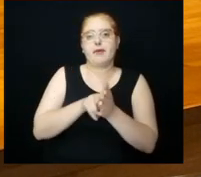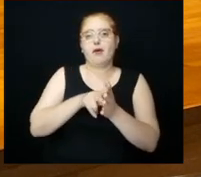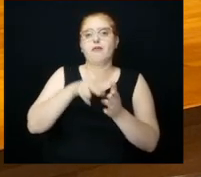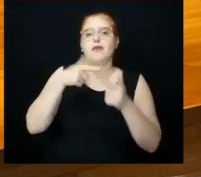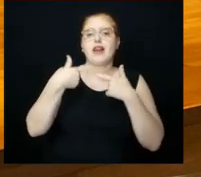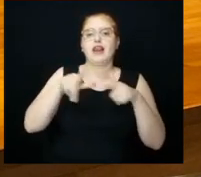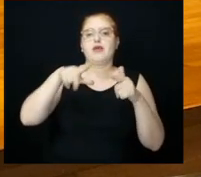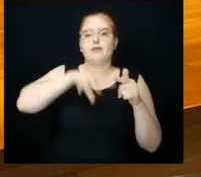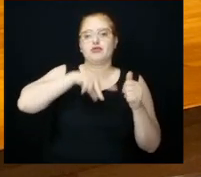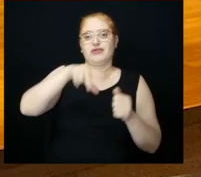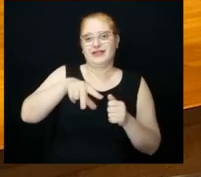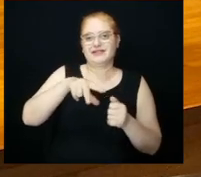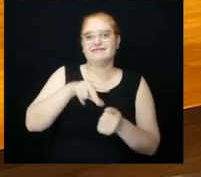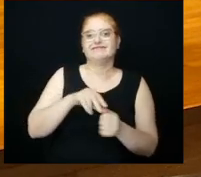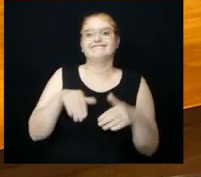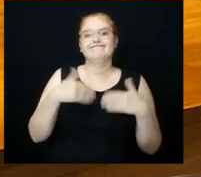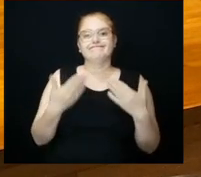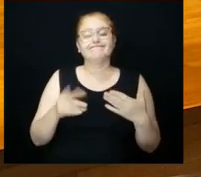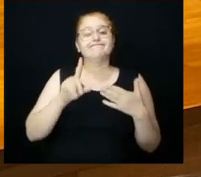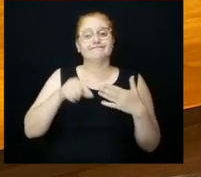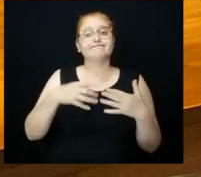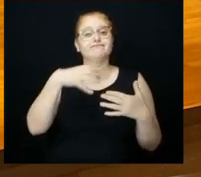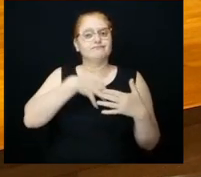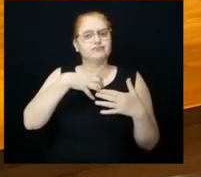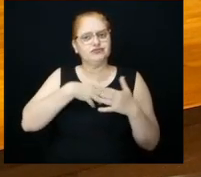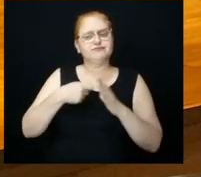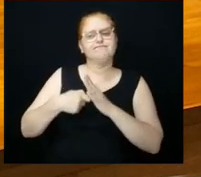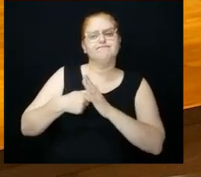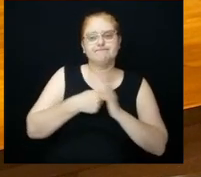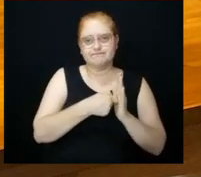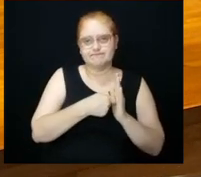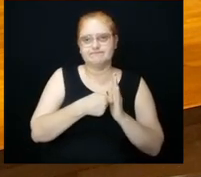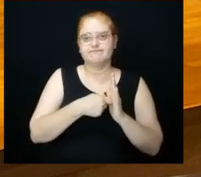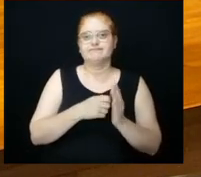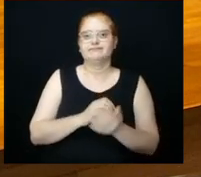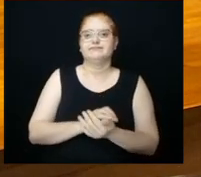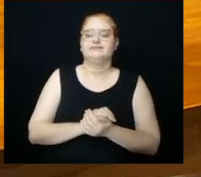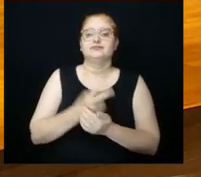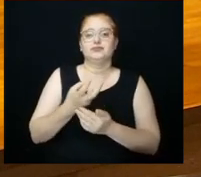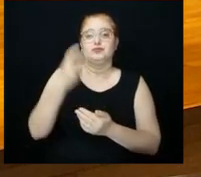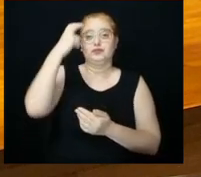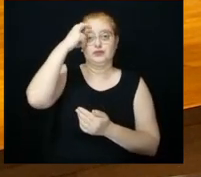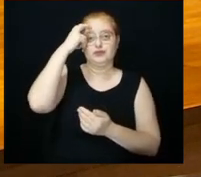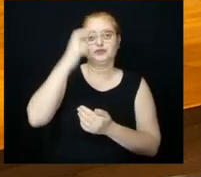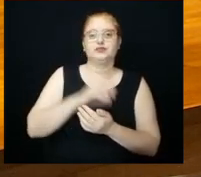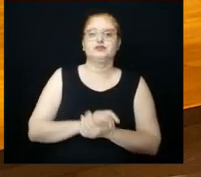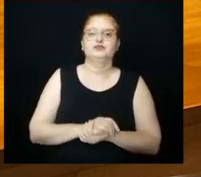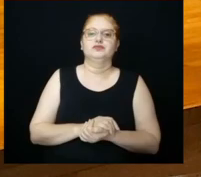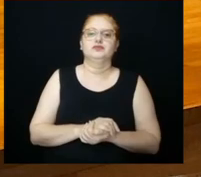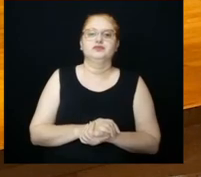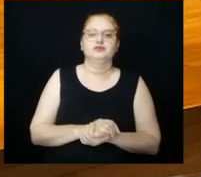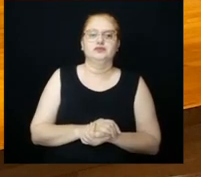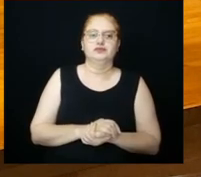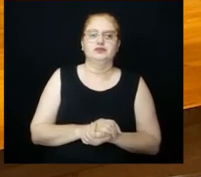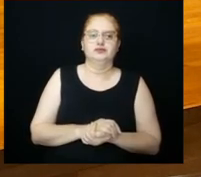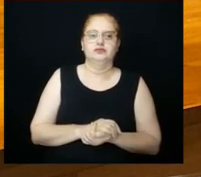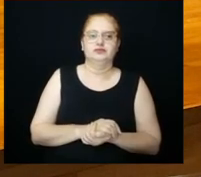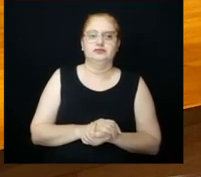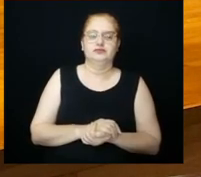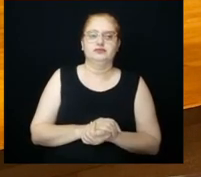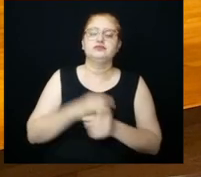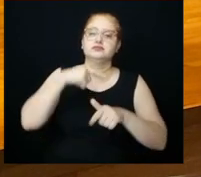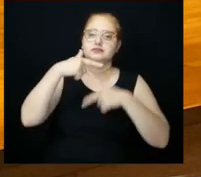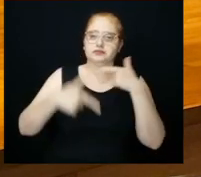E aí isso em si já é uma forma de resistência cultural, né?